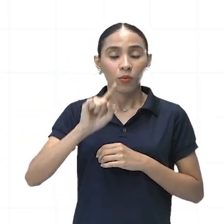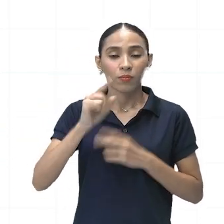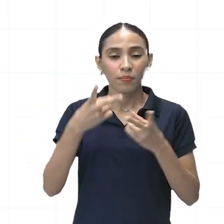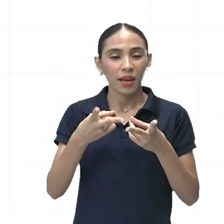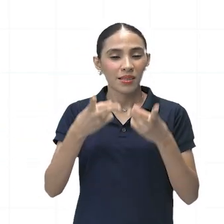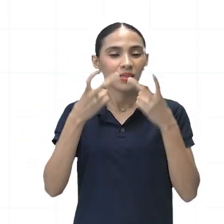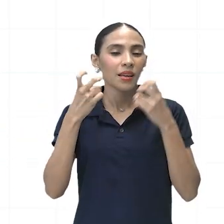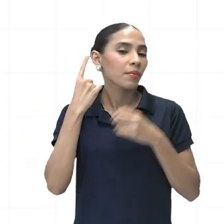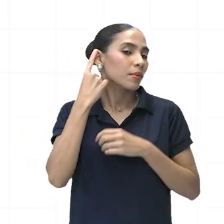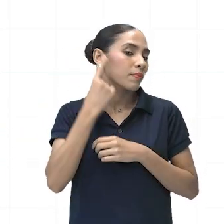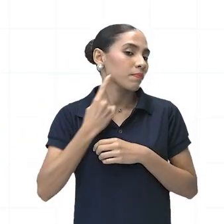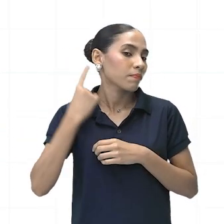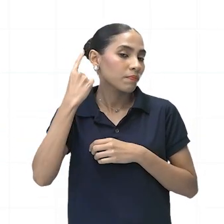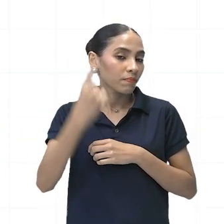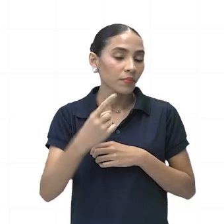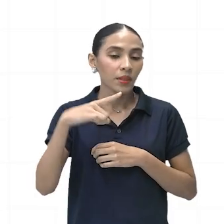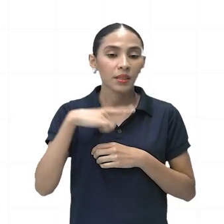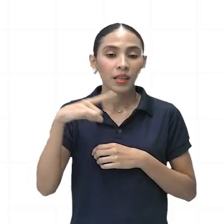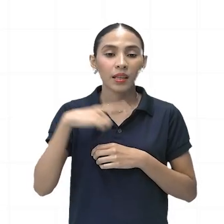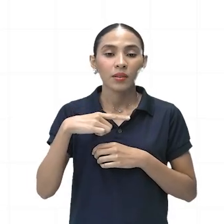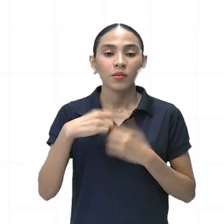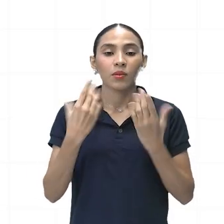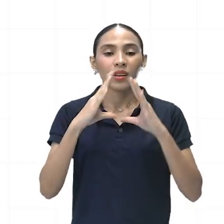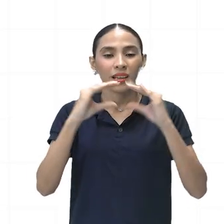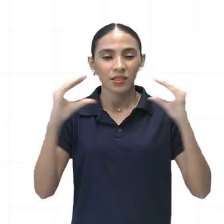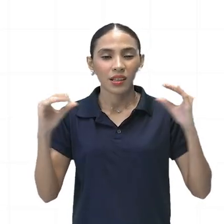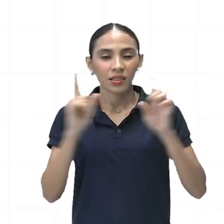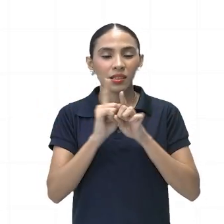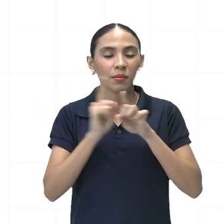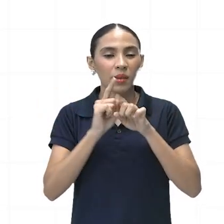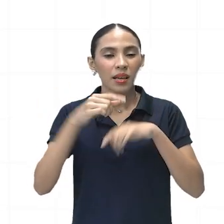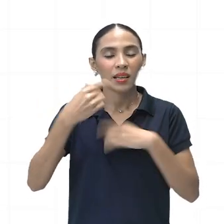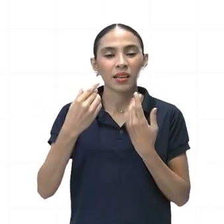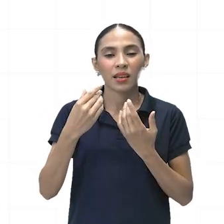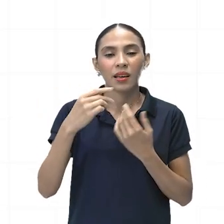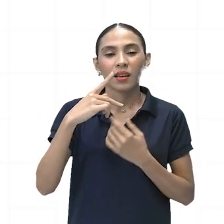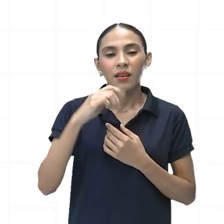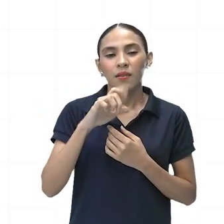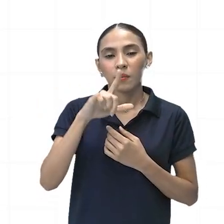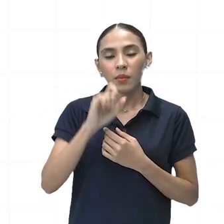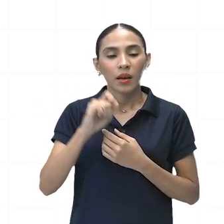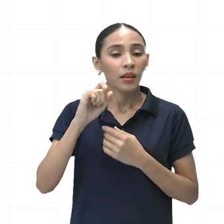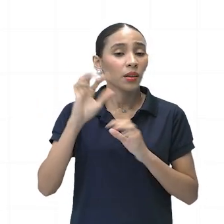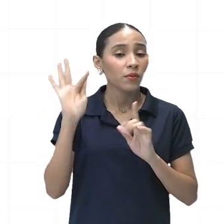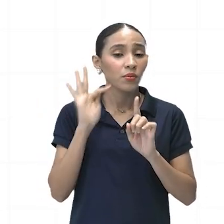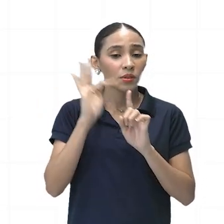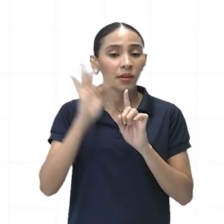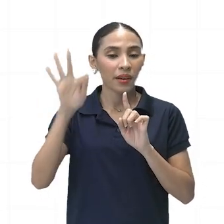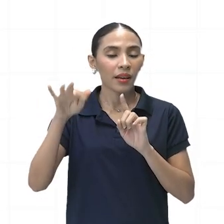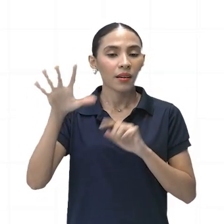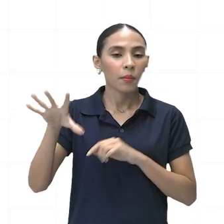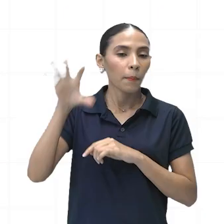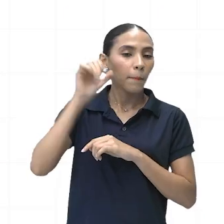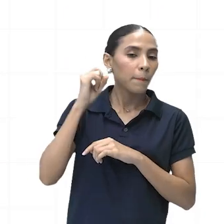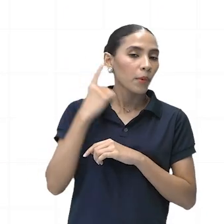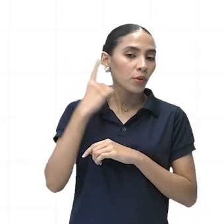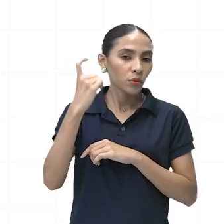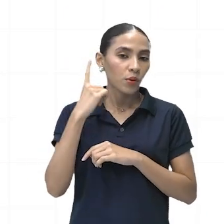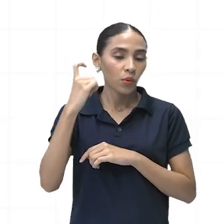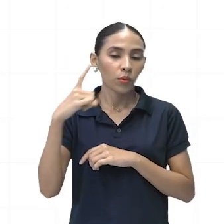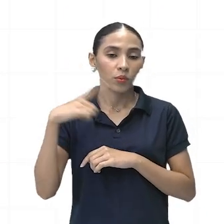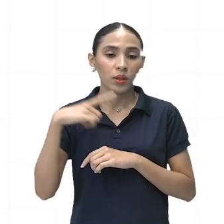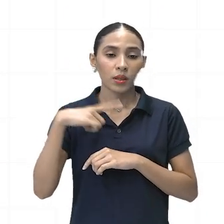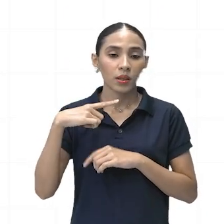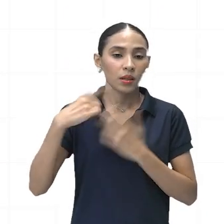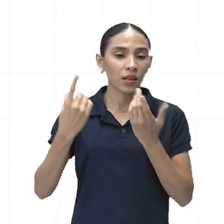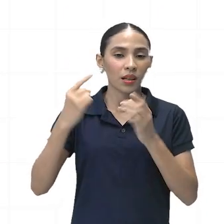ouvido externo, composto por cartilagem e pele, e a sua função é captar as ondas sonoras e direcioná-las para o